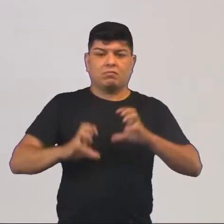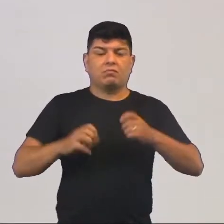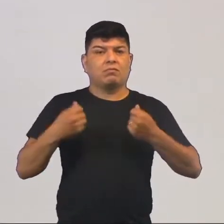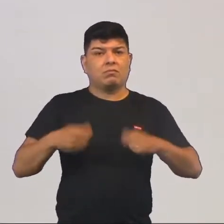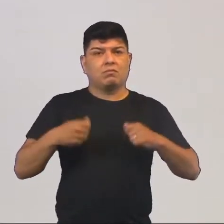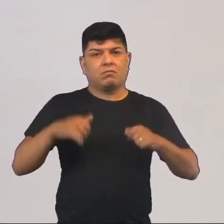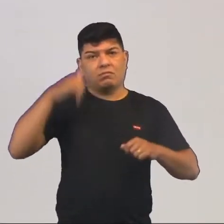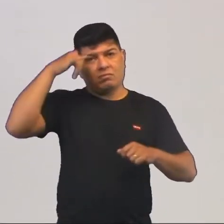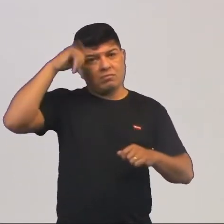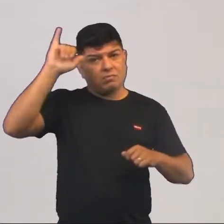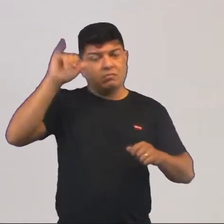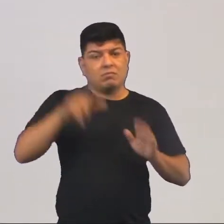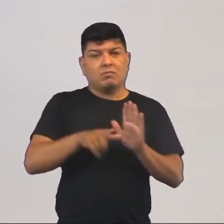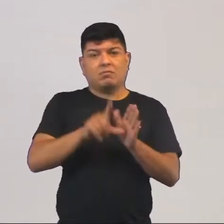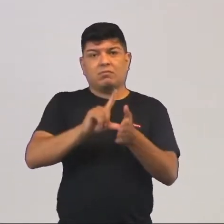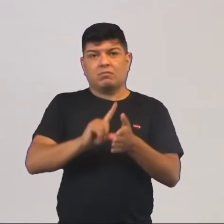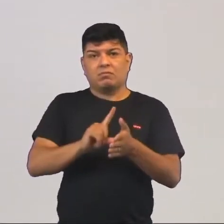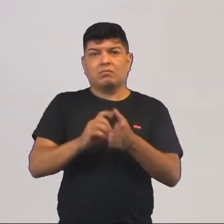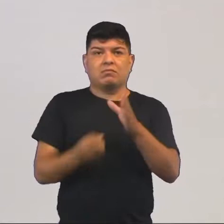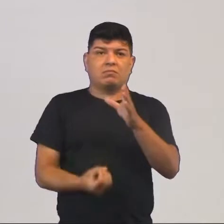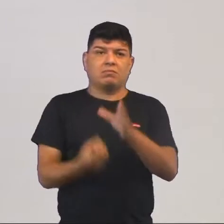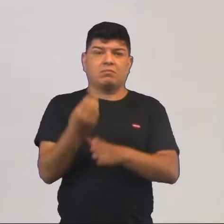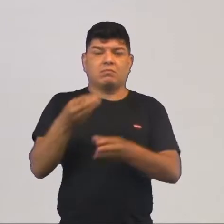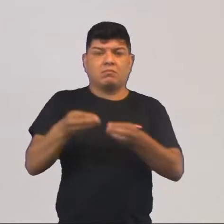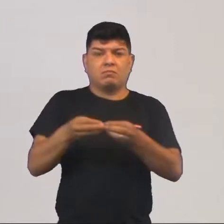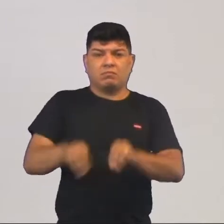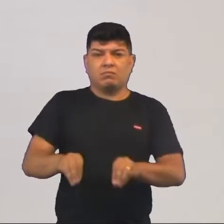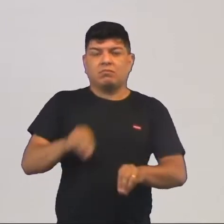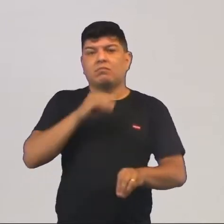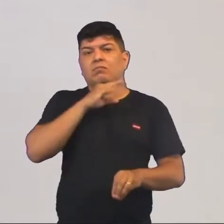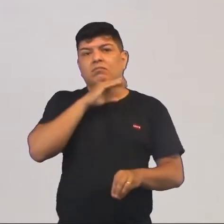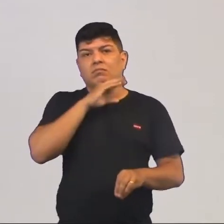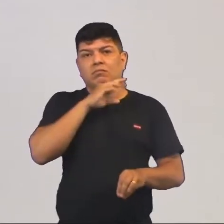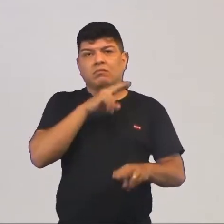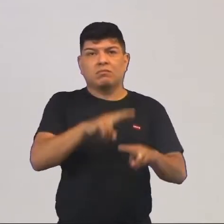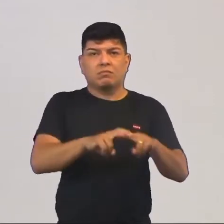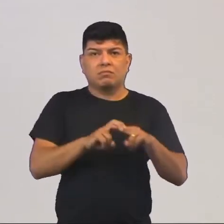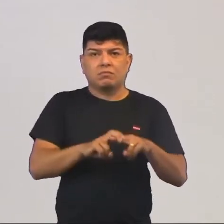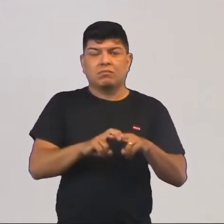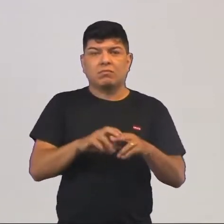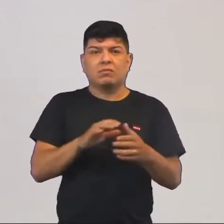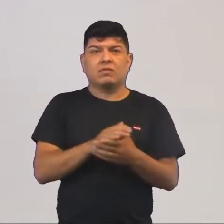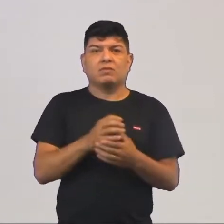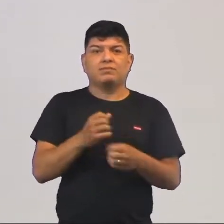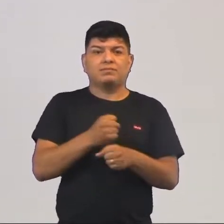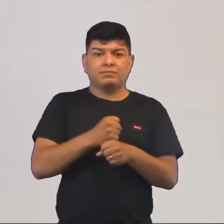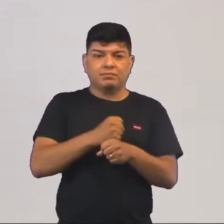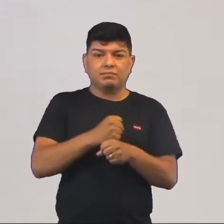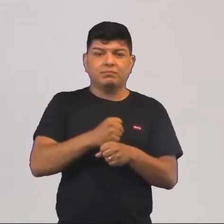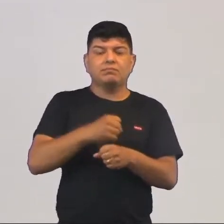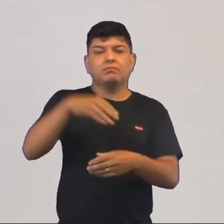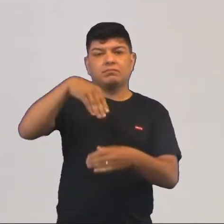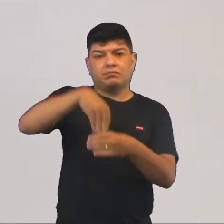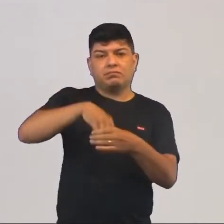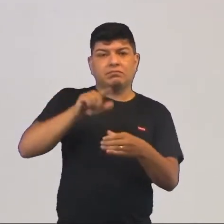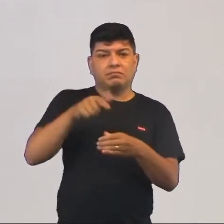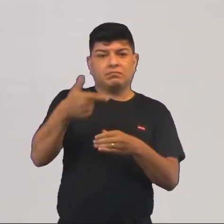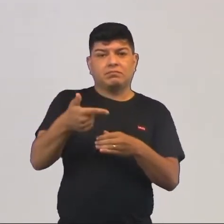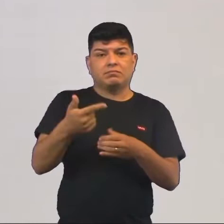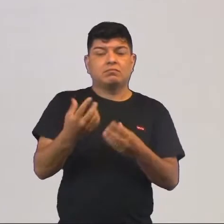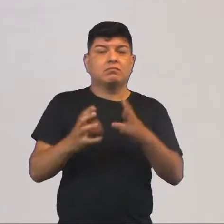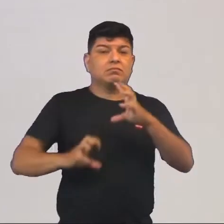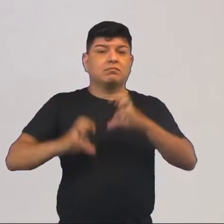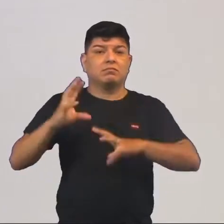ser evitados antes que eles gerem consequências negativas. A gente daqui a pouco está num ano eleitoral, não é? E